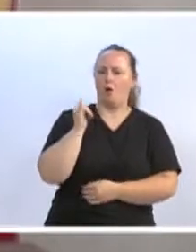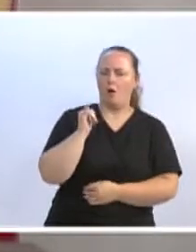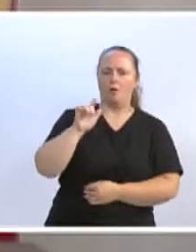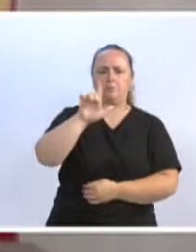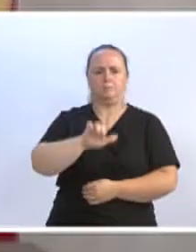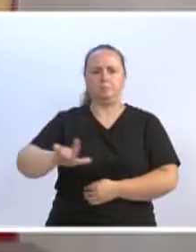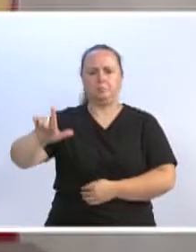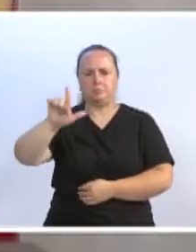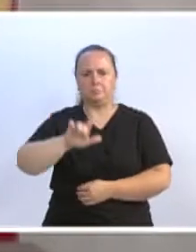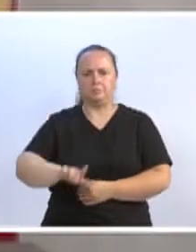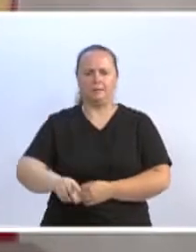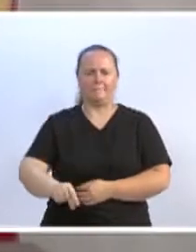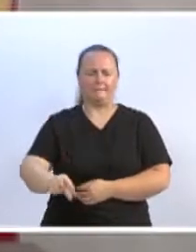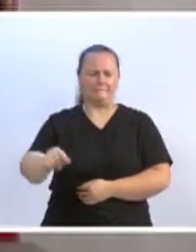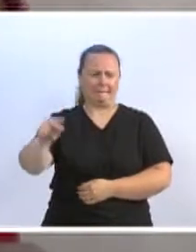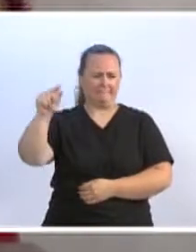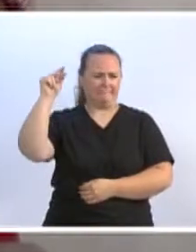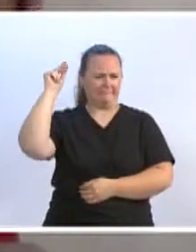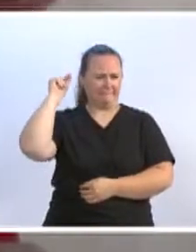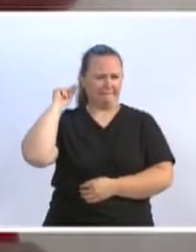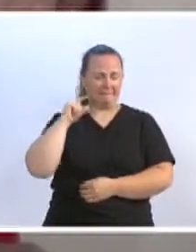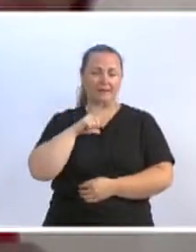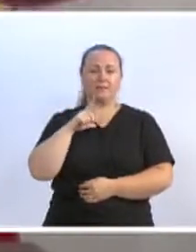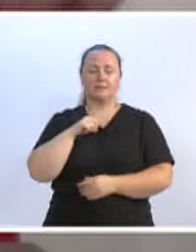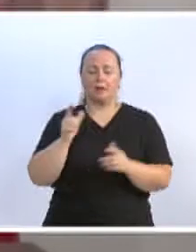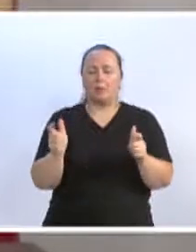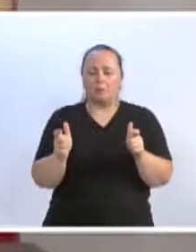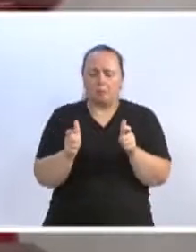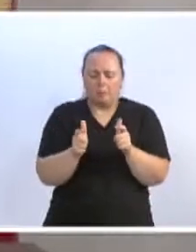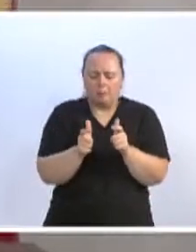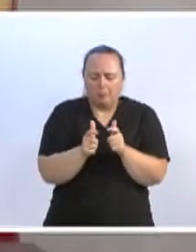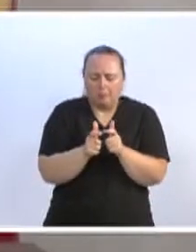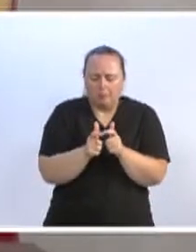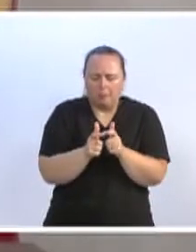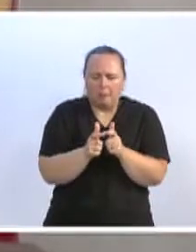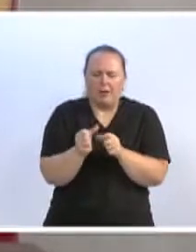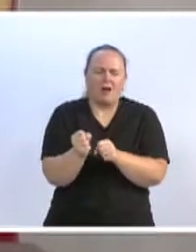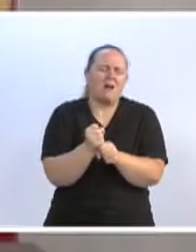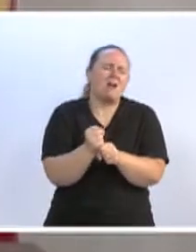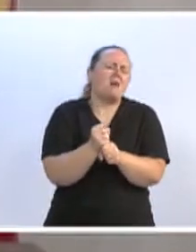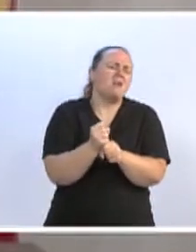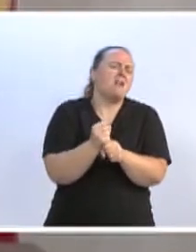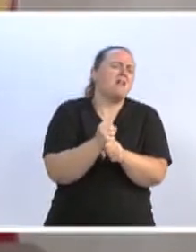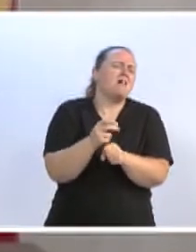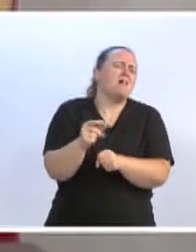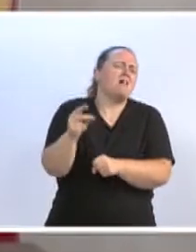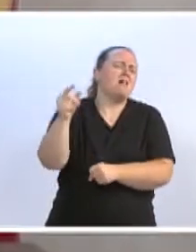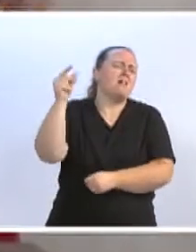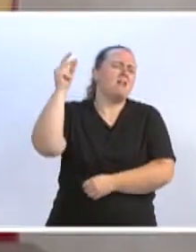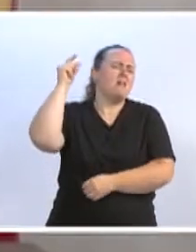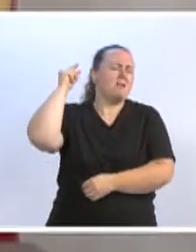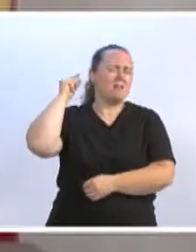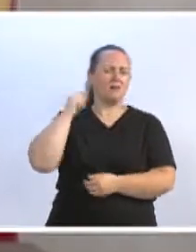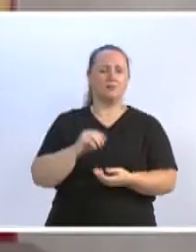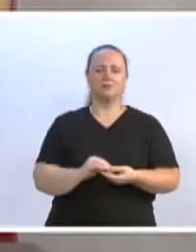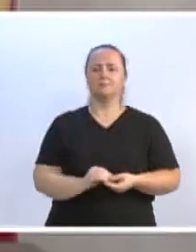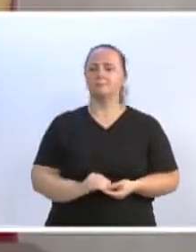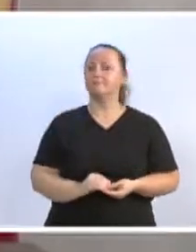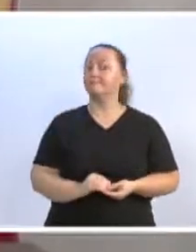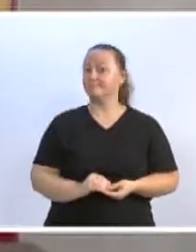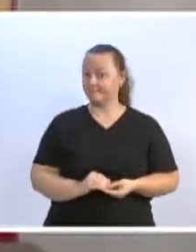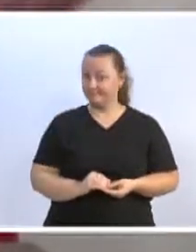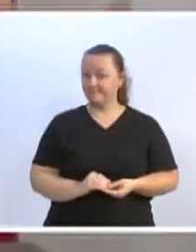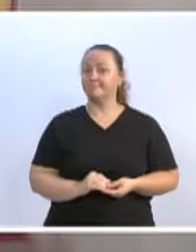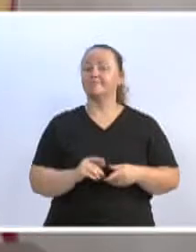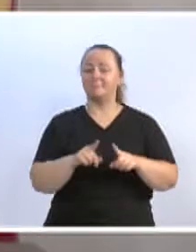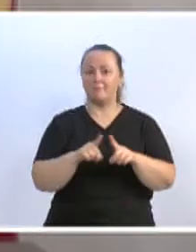serem bem reduzidos em número, estão centenas e centenas e centenas de anos distante do seu autor original, nós temos um número